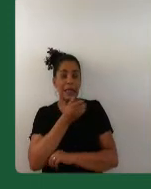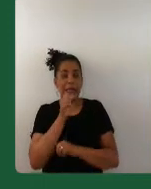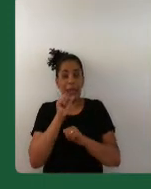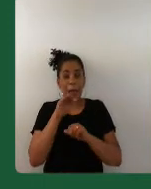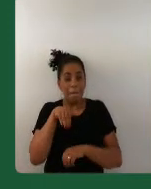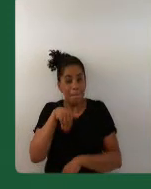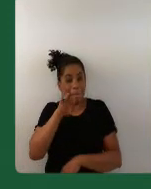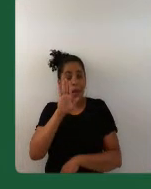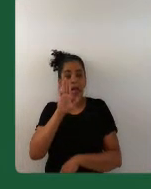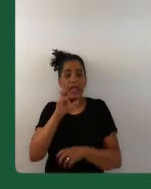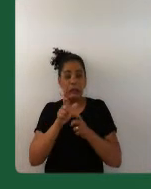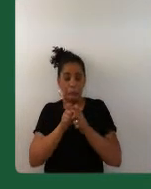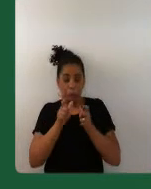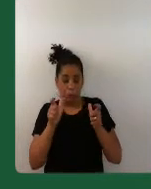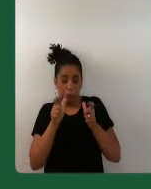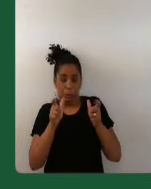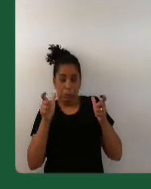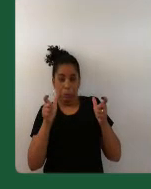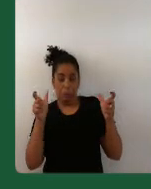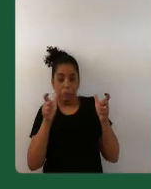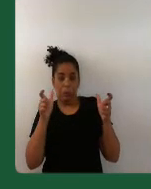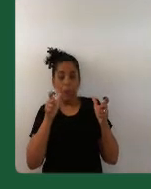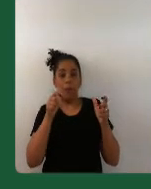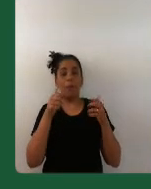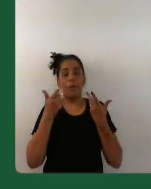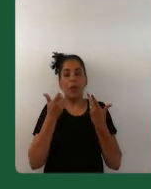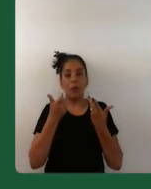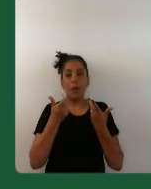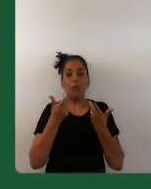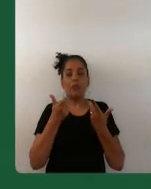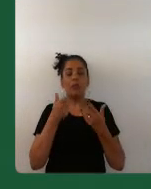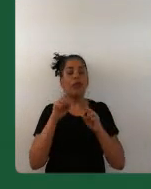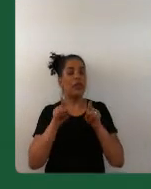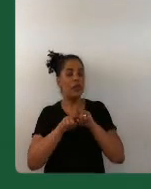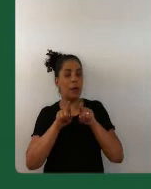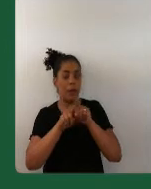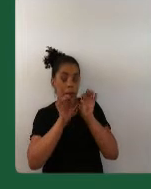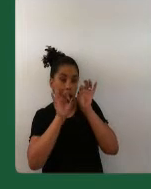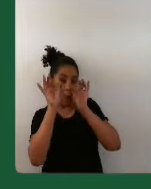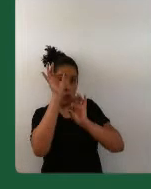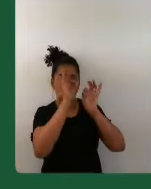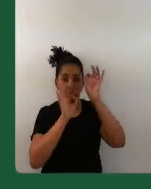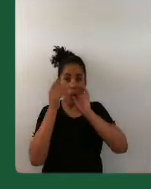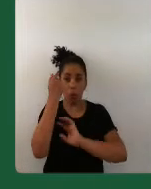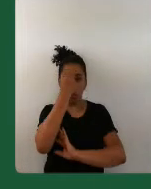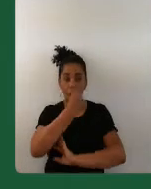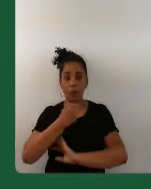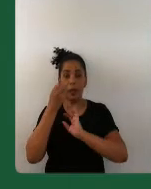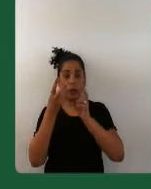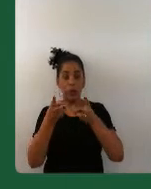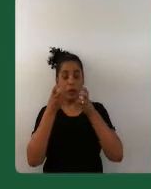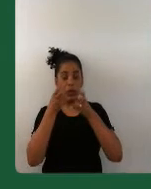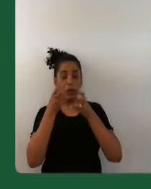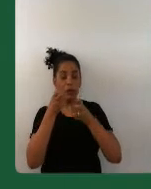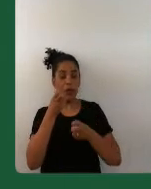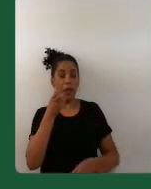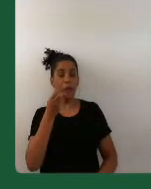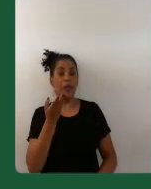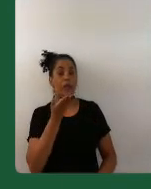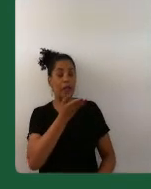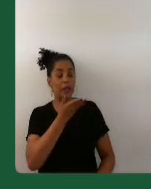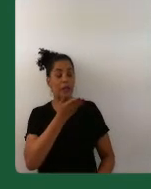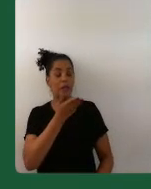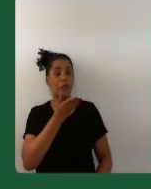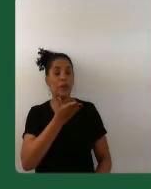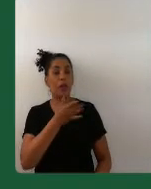do desenvolvimento neuropsicomotor, né, e também do formato. Aqui conseguimos ver um paciente